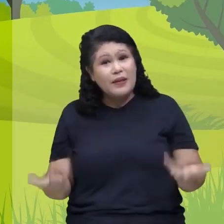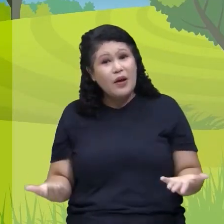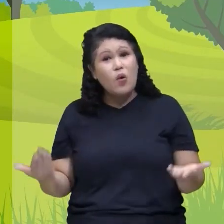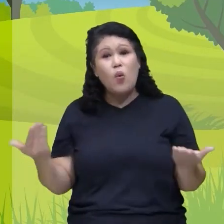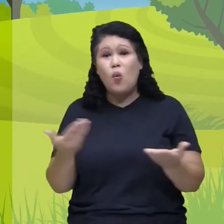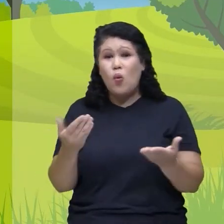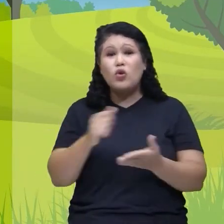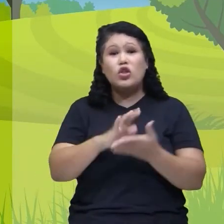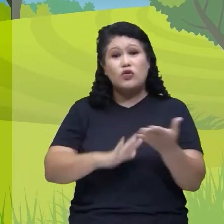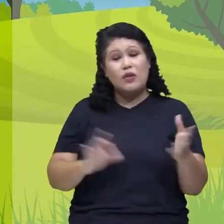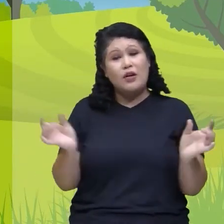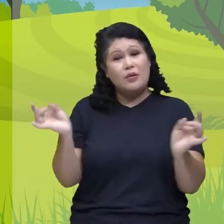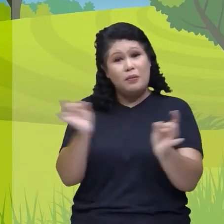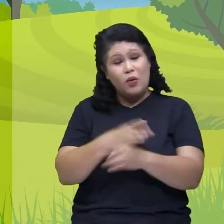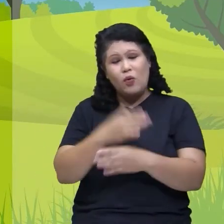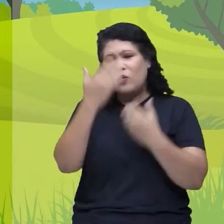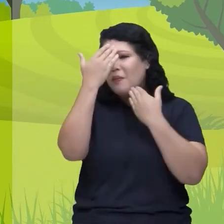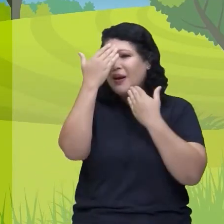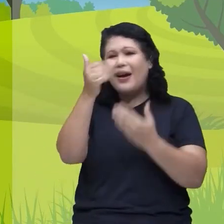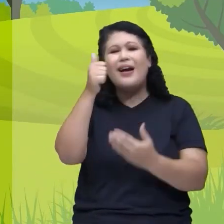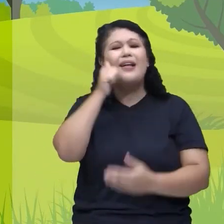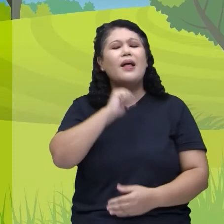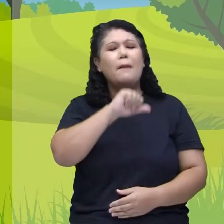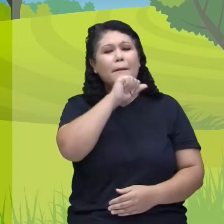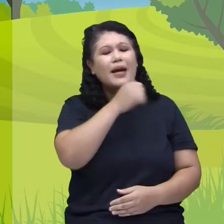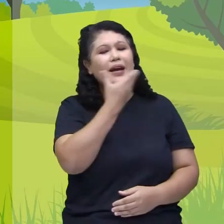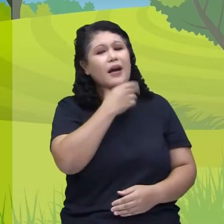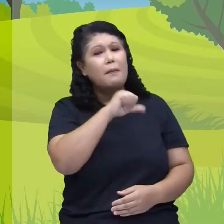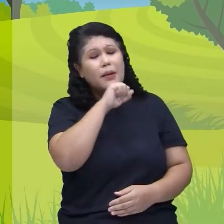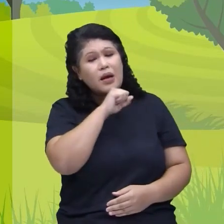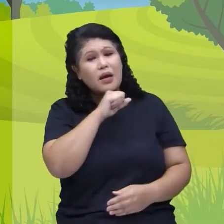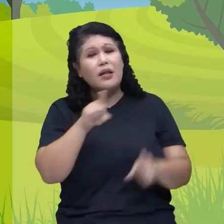hoje. Obrigado, papai. Obrigado, mamãe. Obrigado,